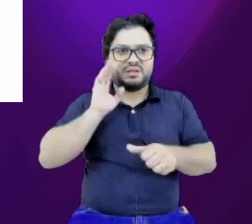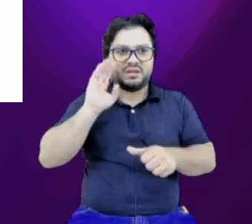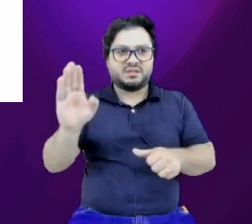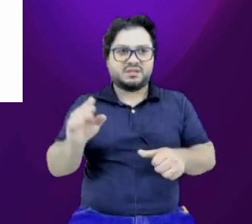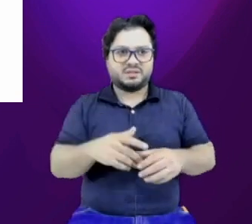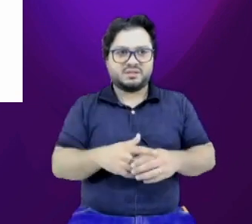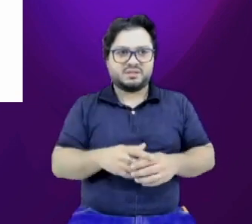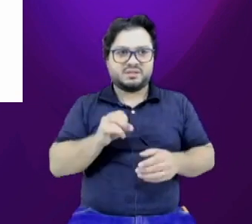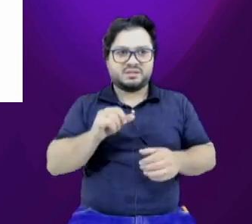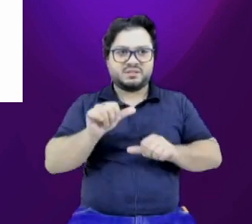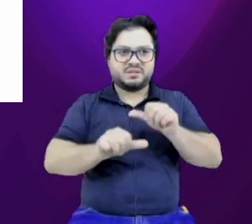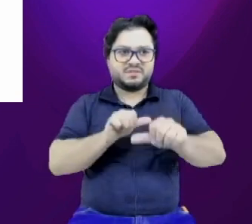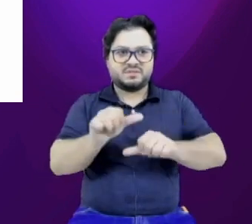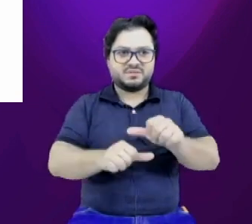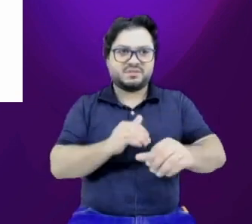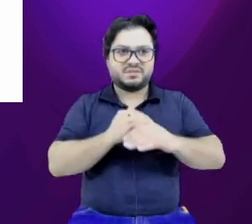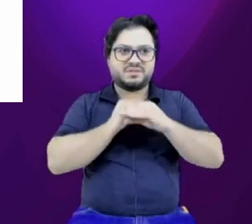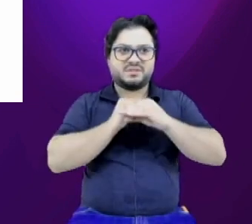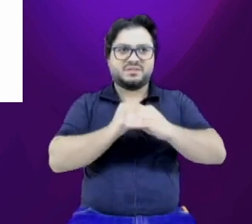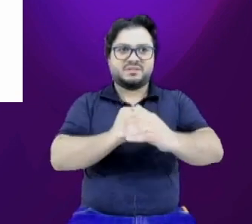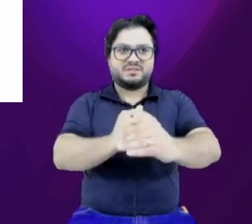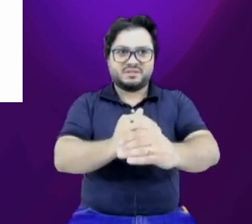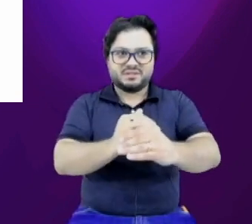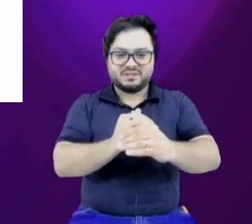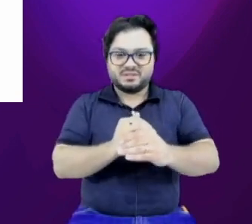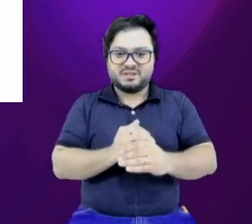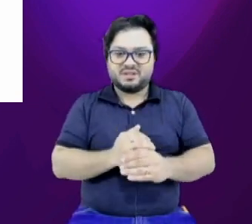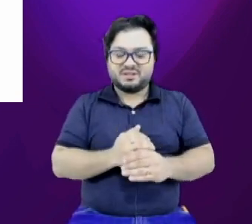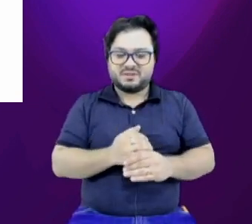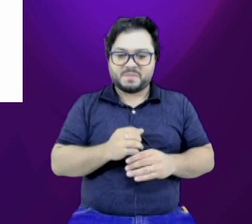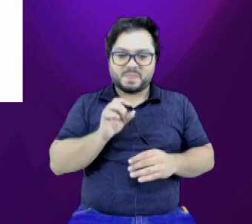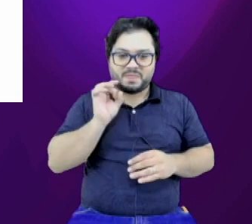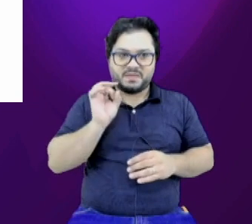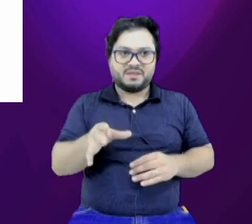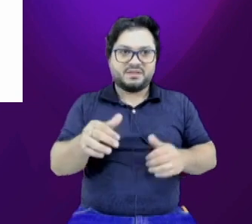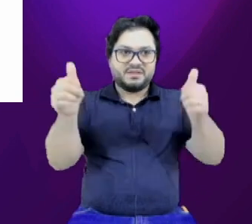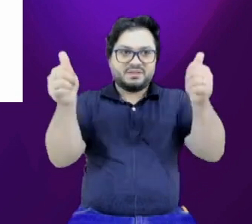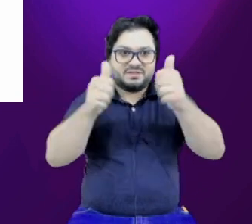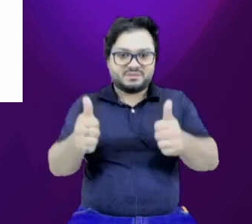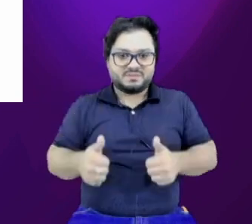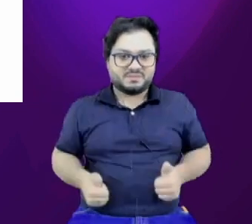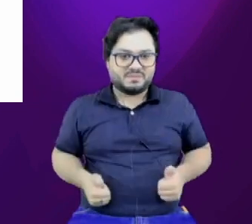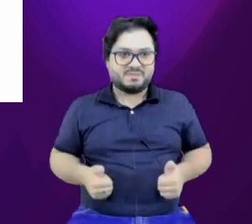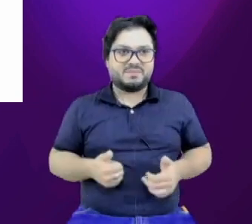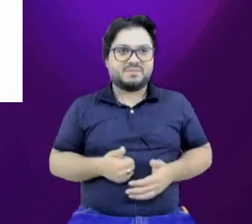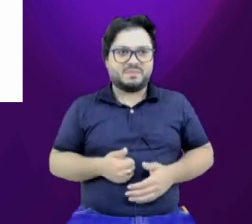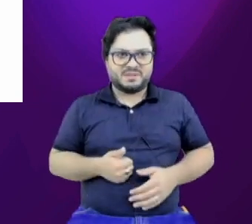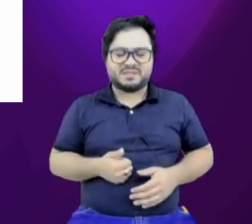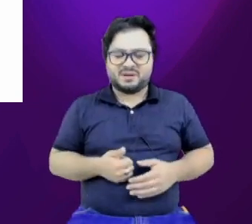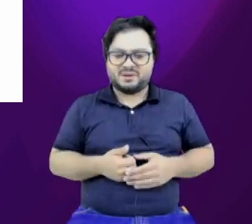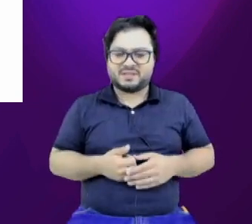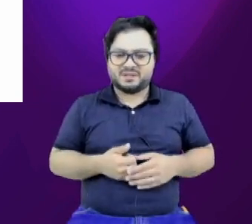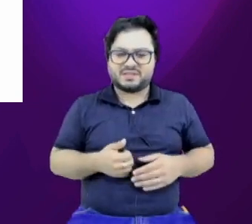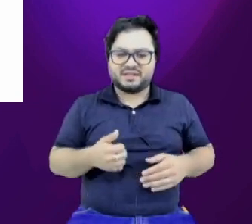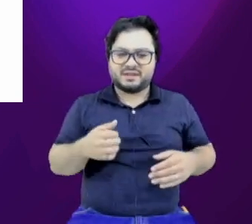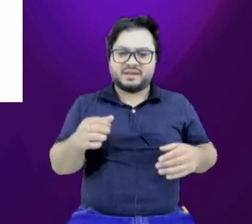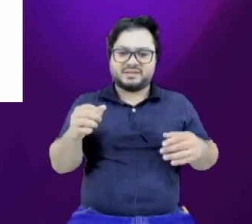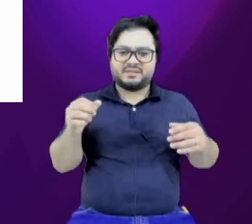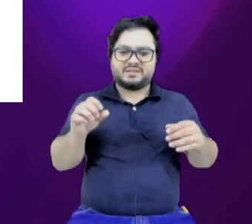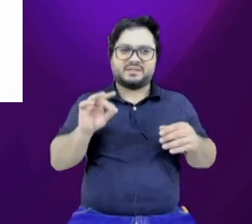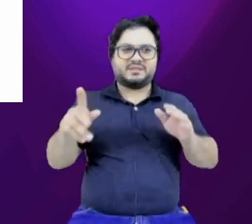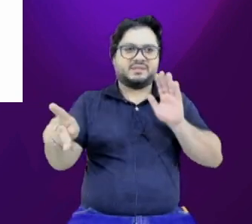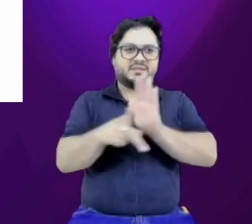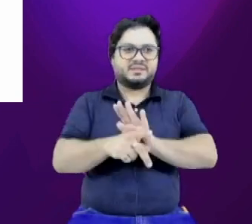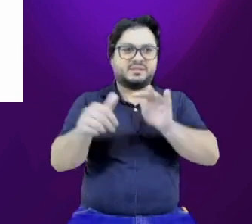fusões, se tem instabilidade de microsatélite, e isso só na imagem mesmo do HE ou na própria imagem